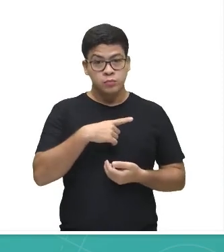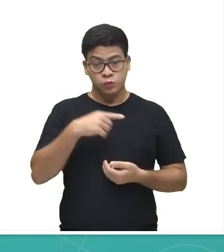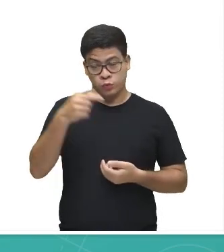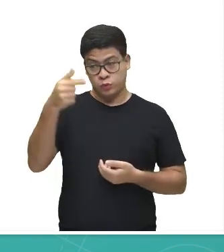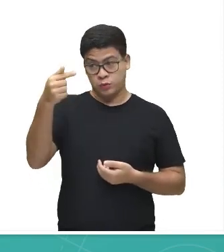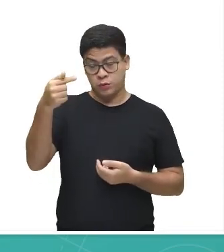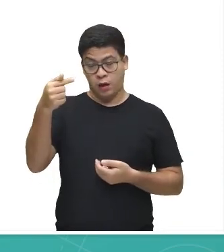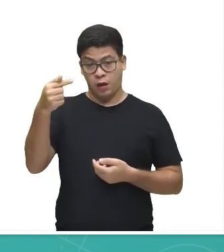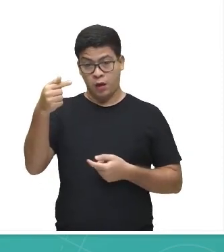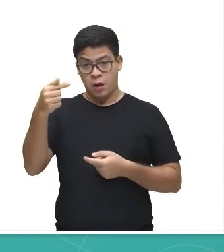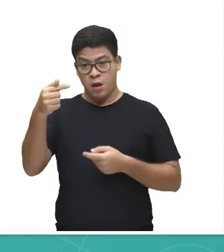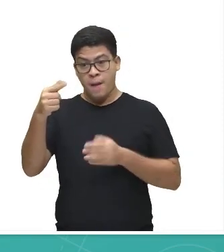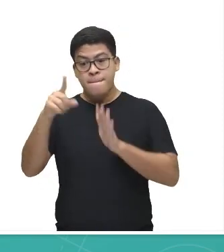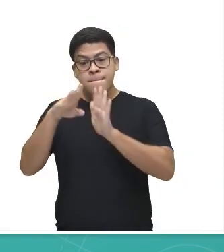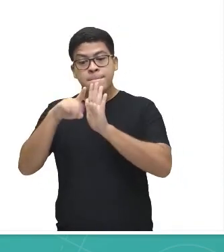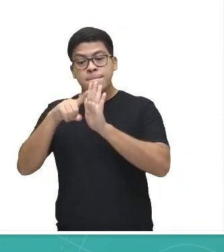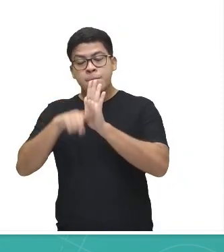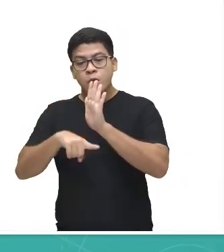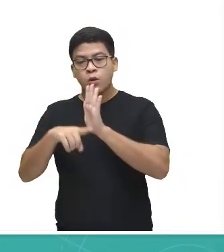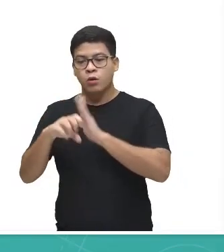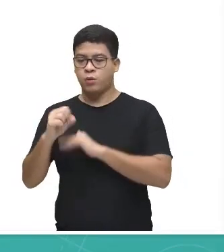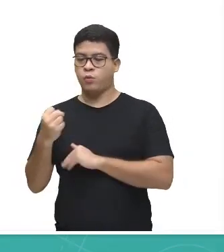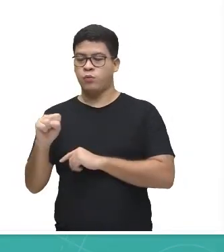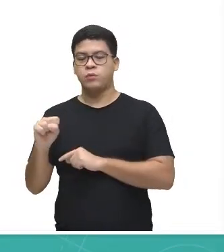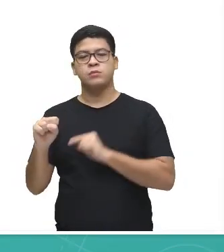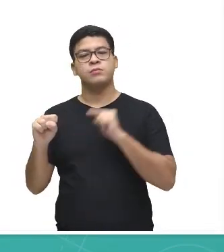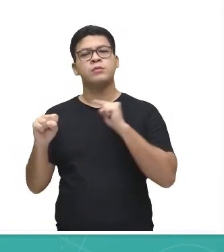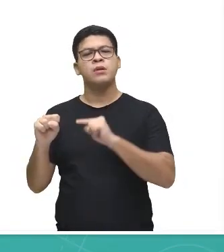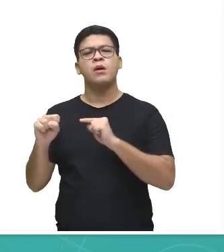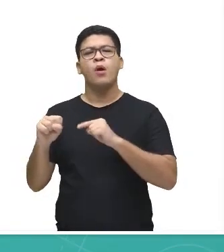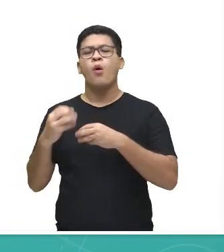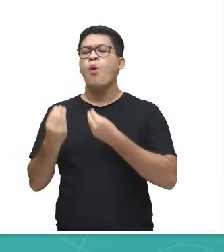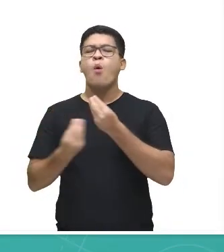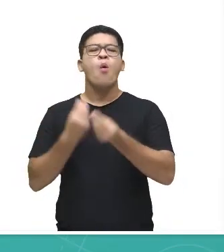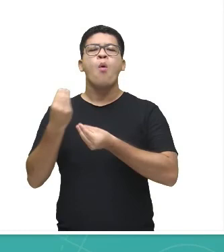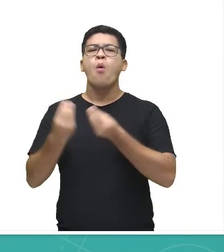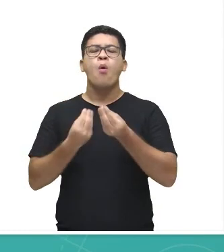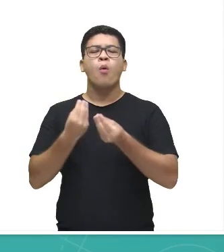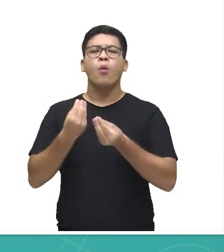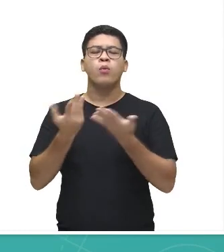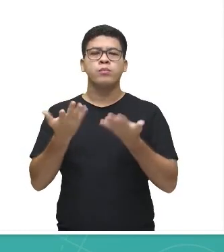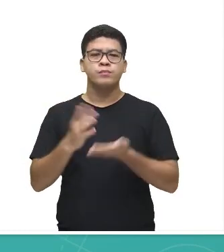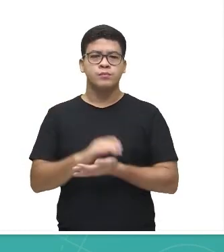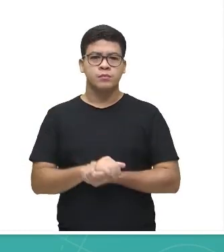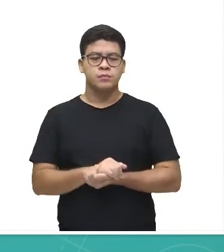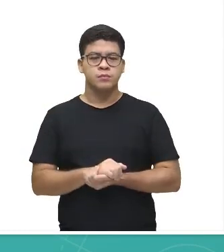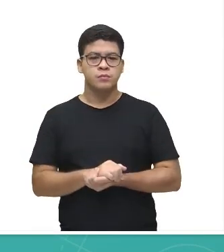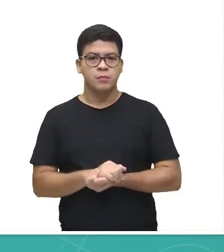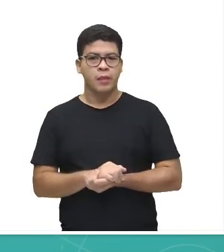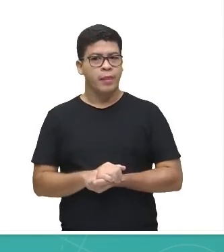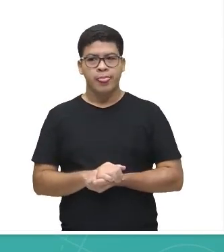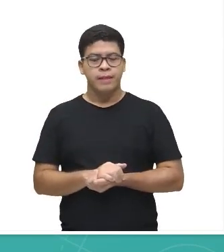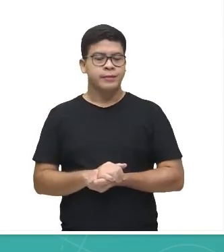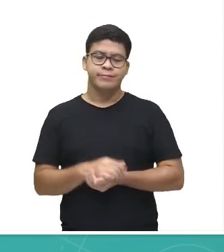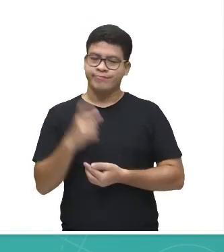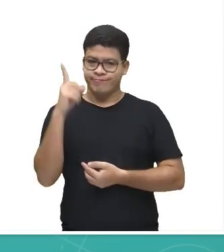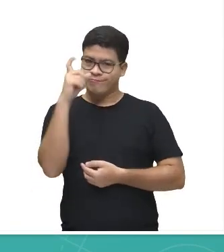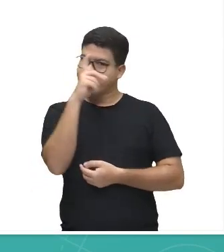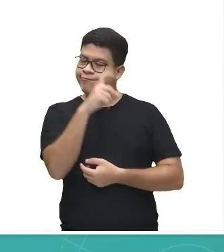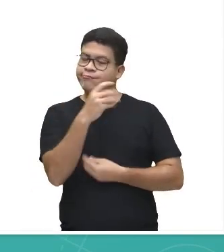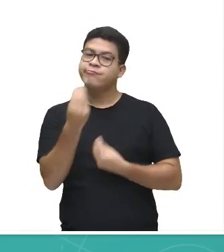que ele é menor do que o 8. E aí, professor, como é que eu vou tirar um número maior de um menor? Não dá. Você